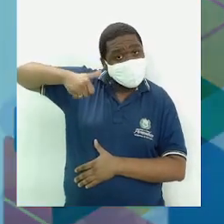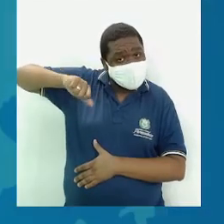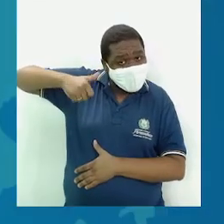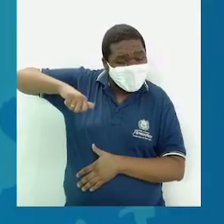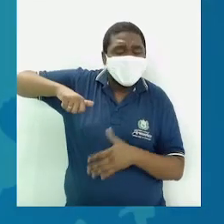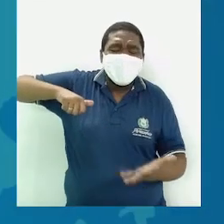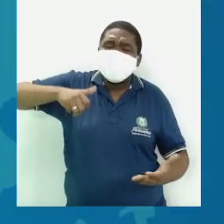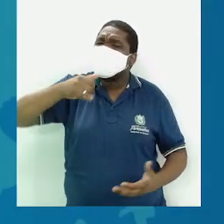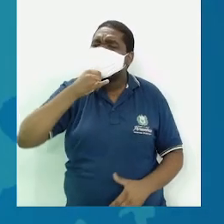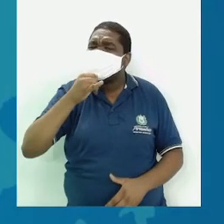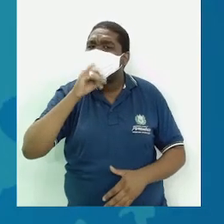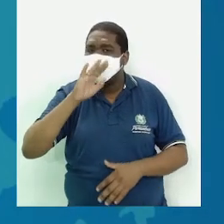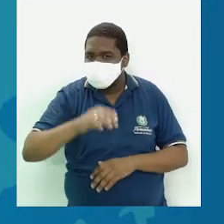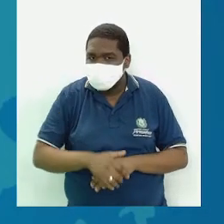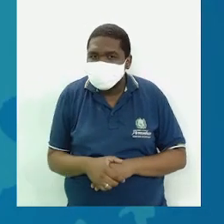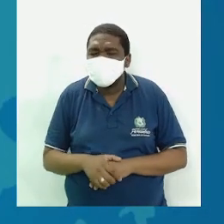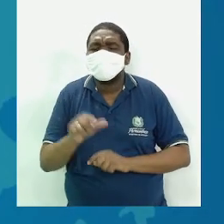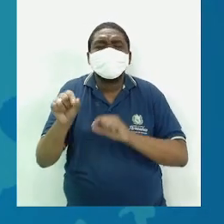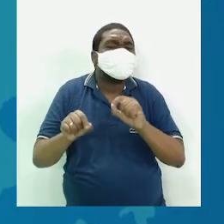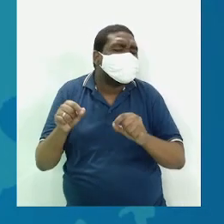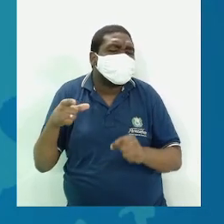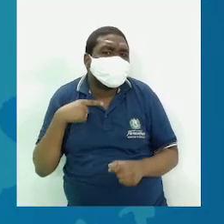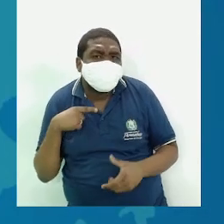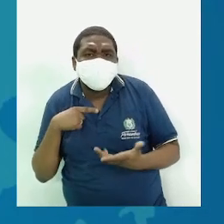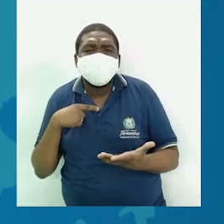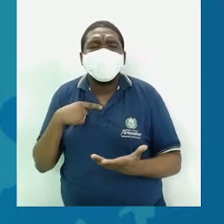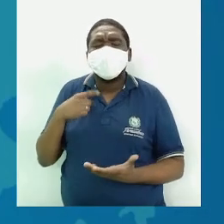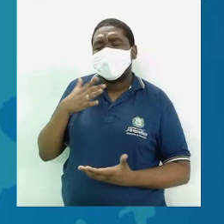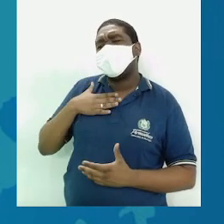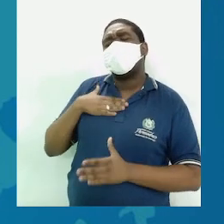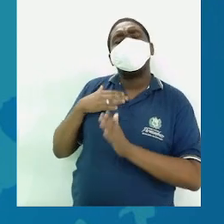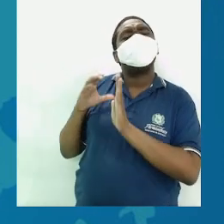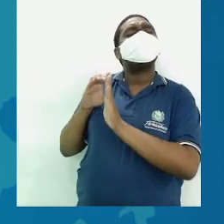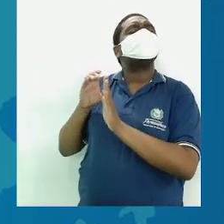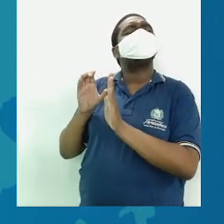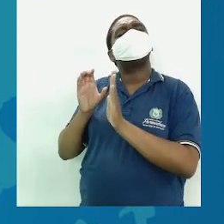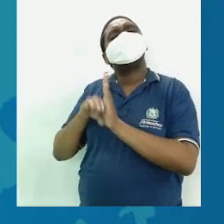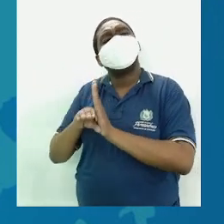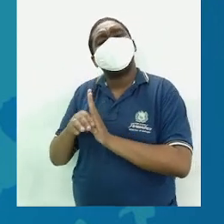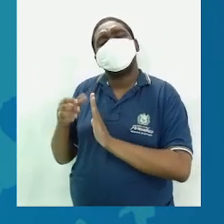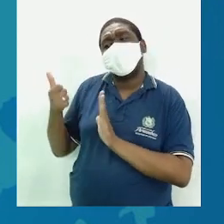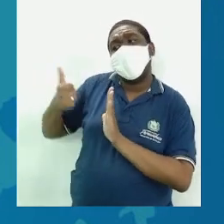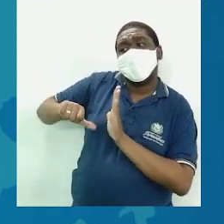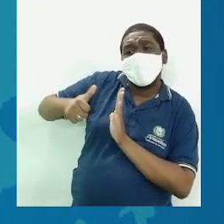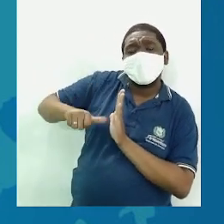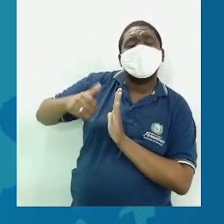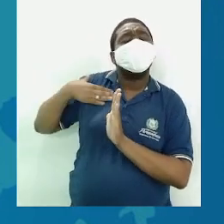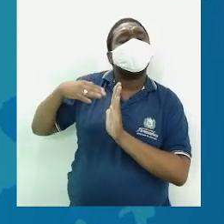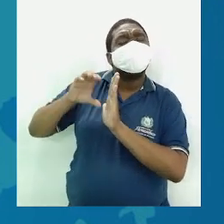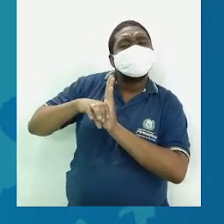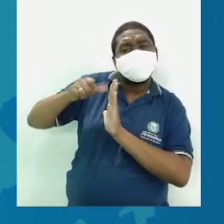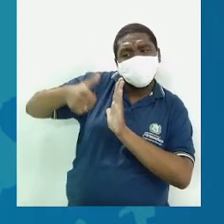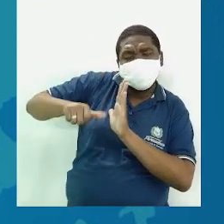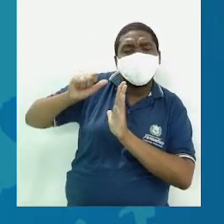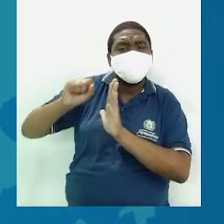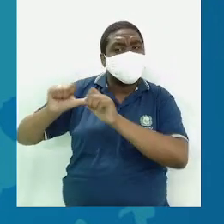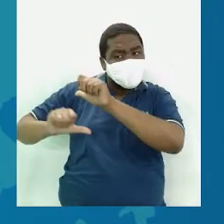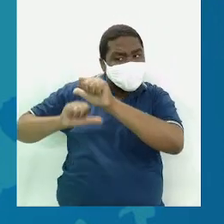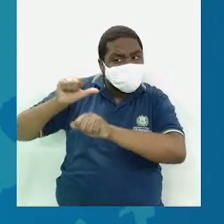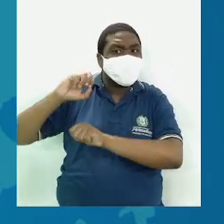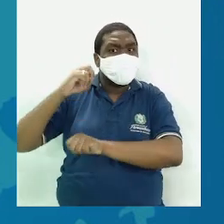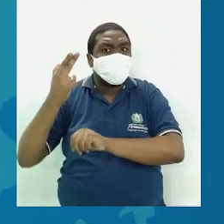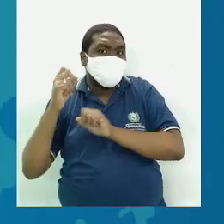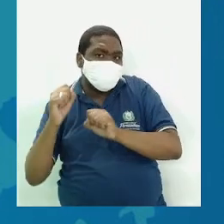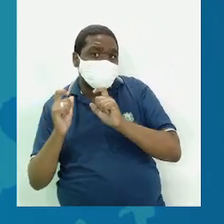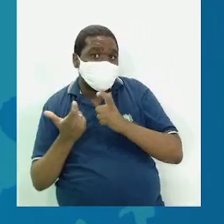o que é de vulnerável na minha teoria que pode ser mudado, que pode ser ampliado,